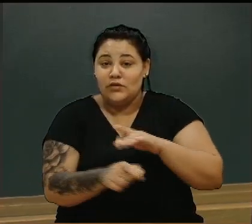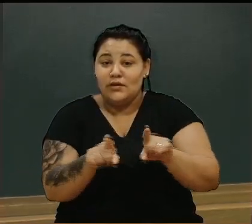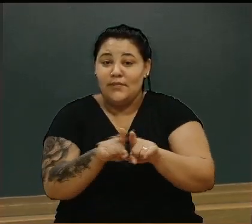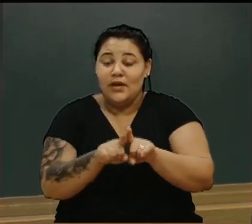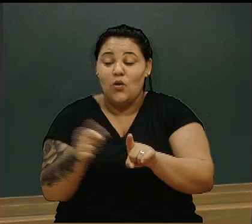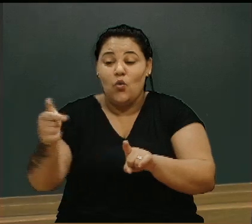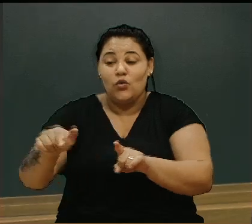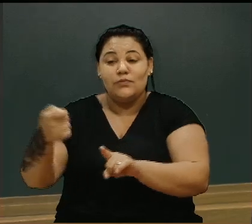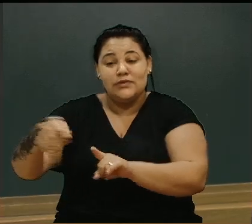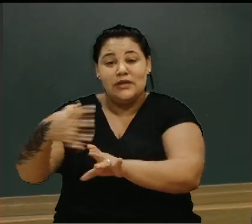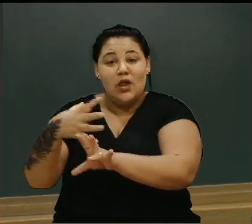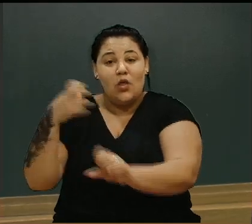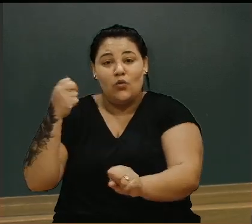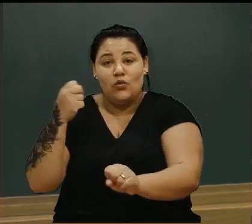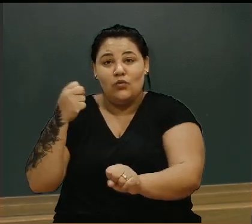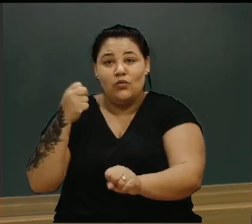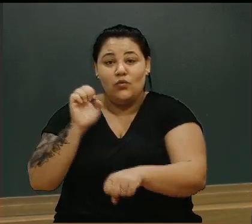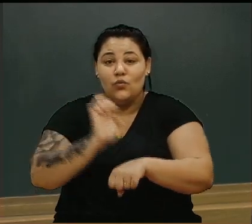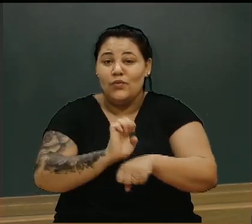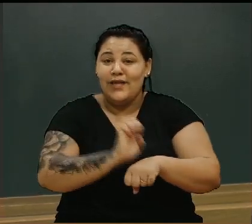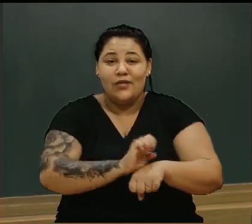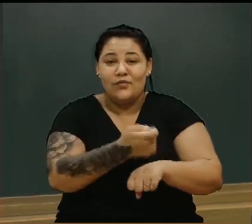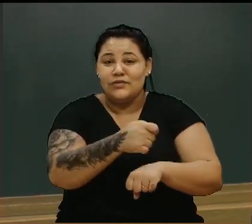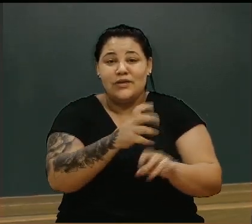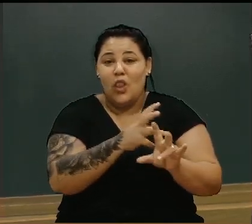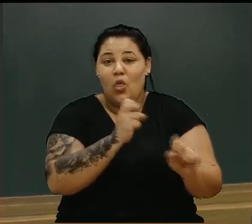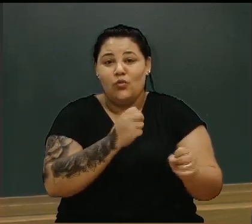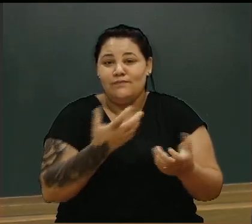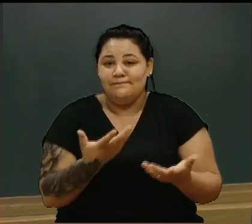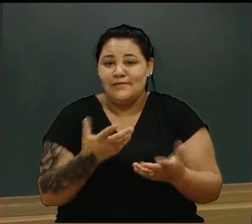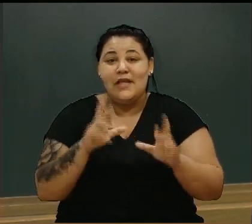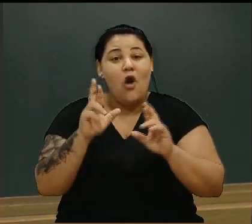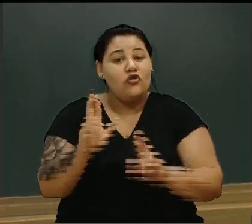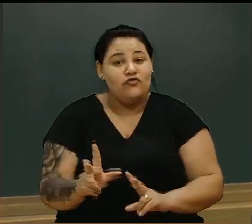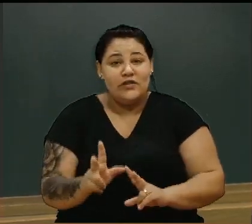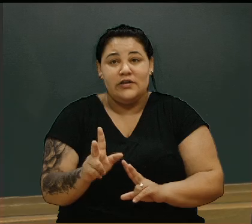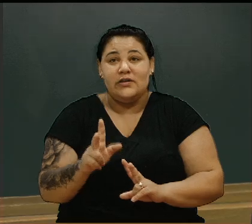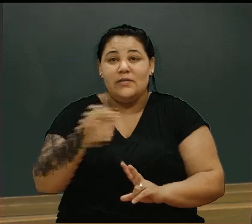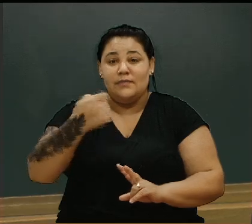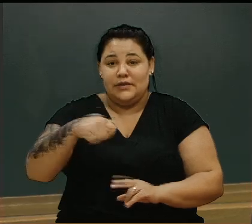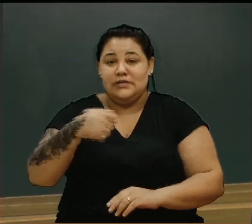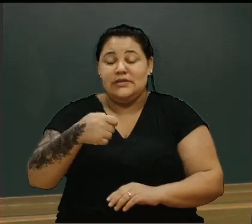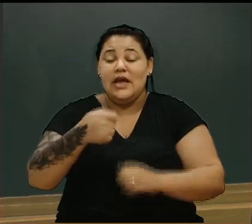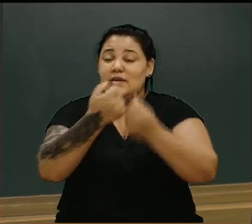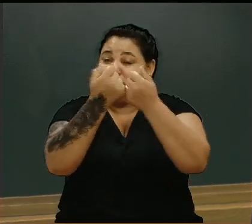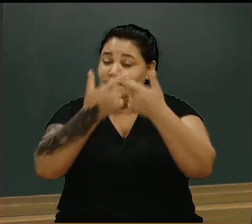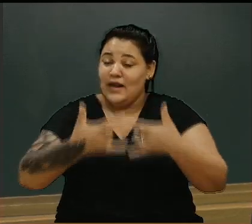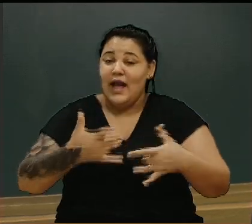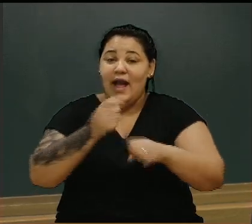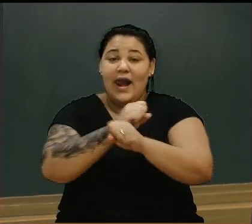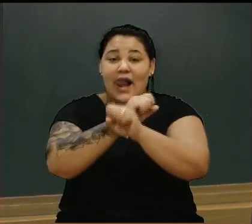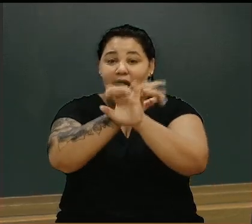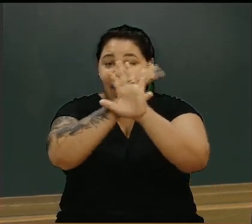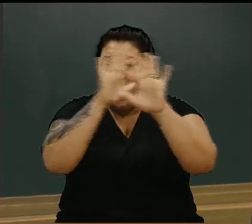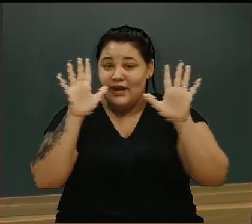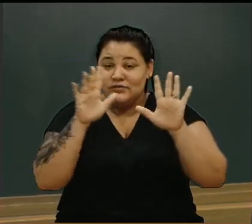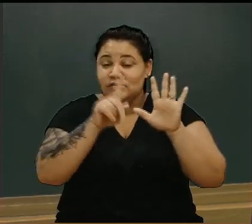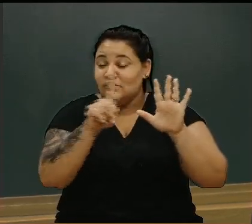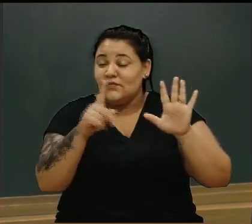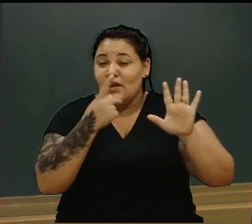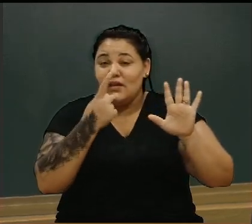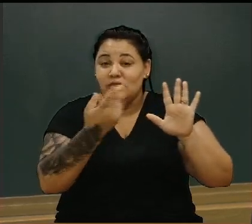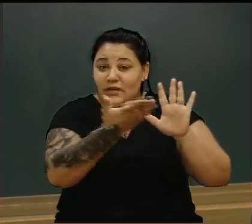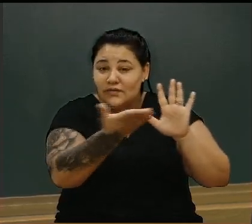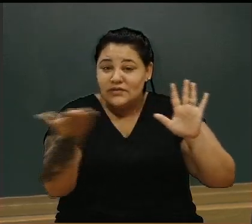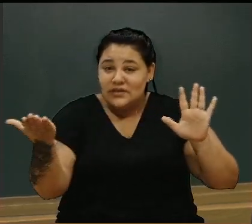precisa ter lucro. O Estado não precisa ter lucro. Então essa é a diferença e precisaria ficar exposto, não falando para vocês, mas falando